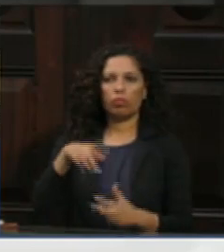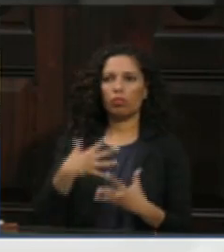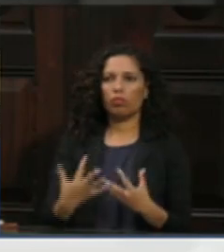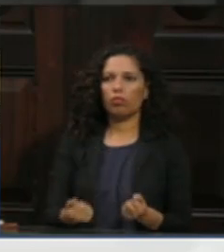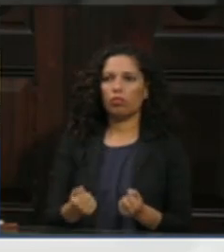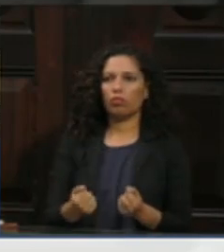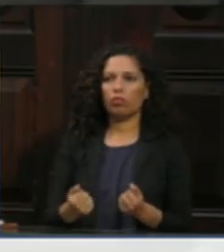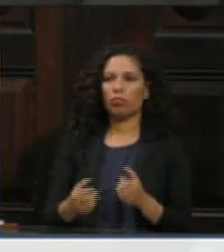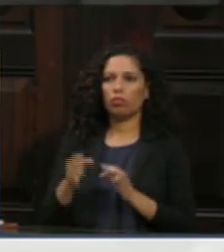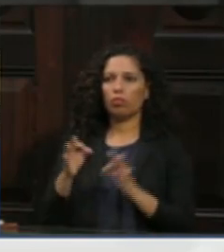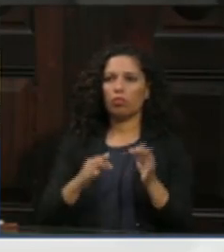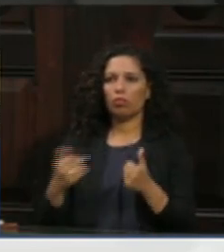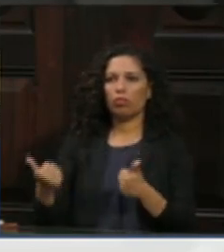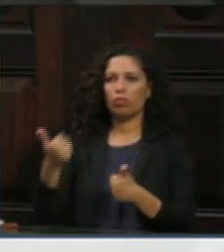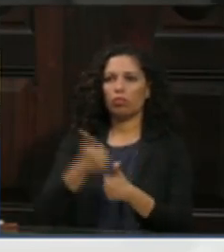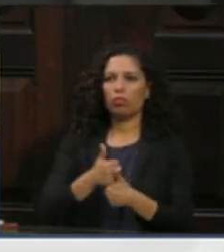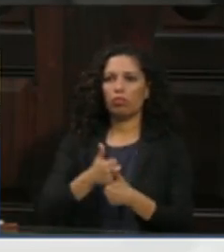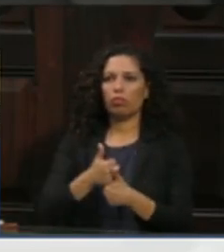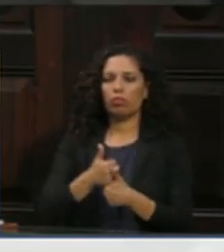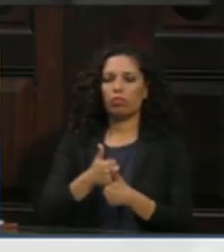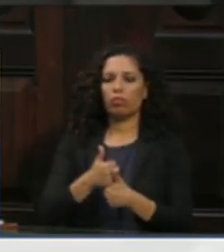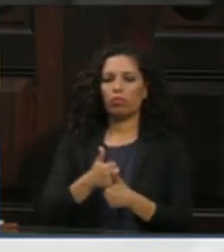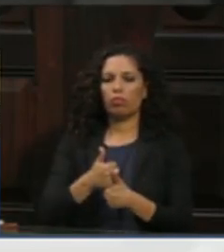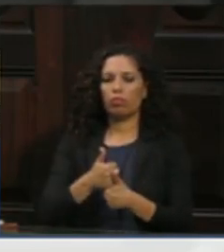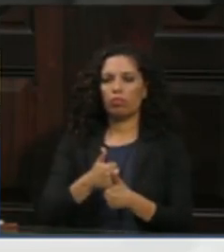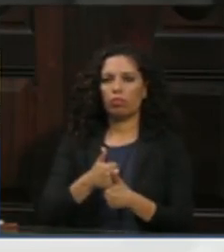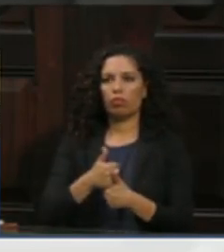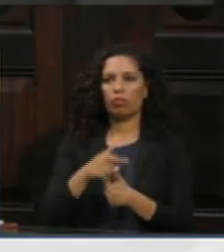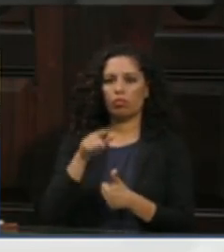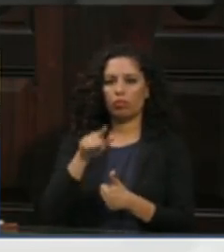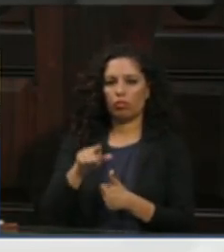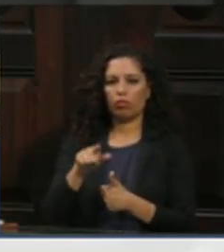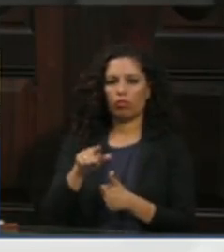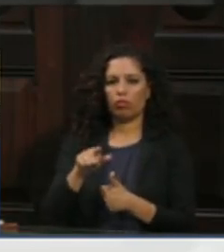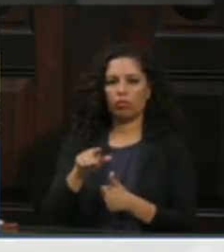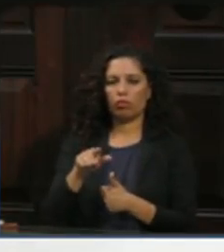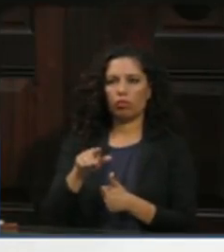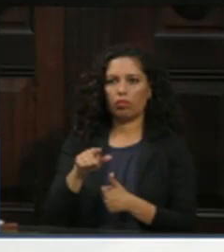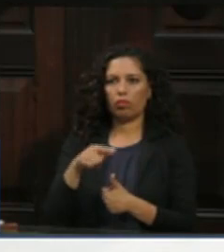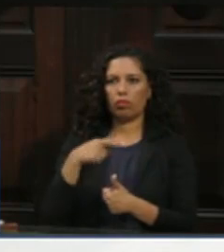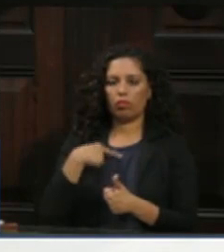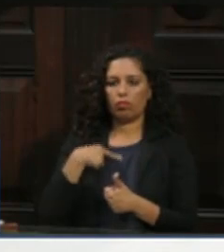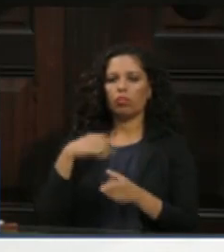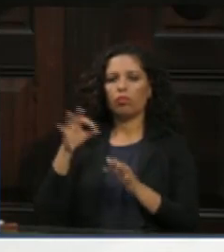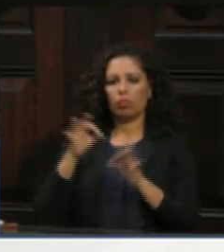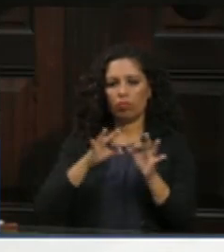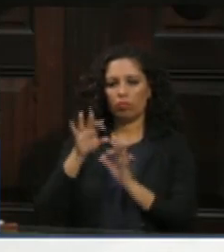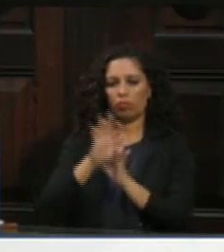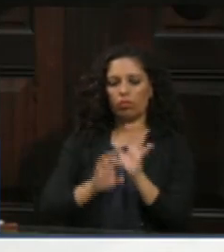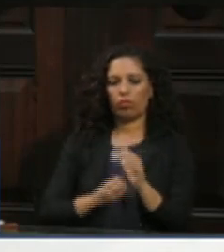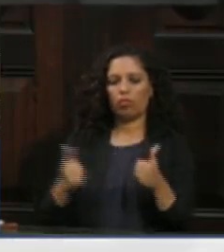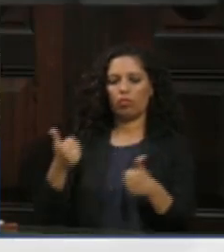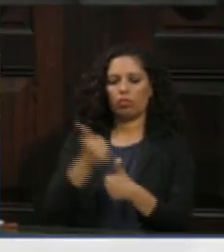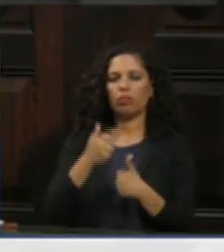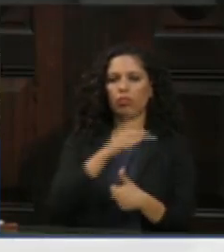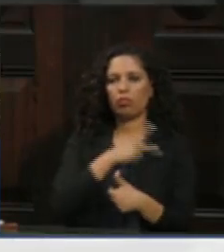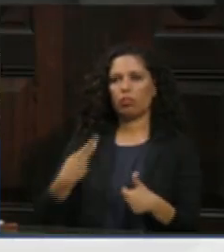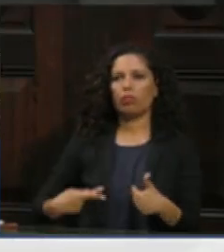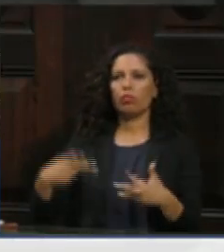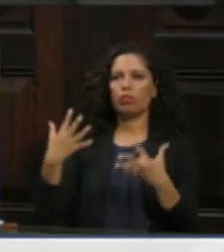estou se dando voto favorável à emenda. E arguo de Vossa Excelência se pode ser forma